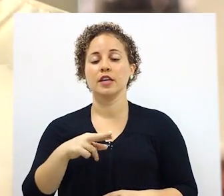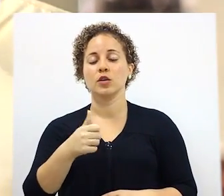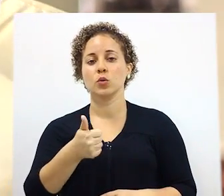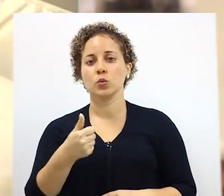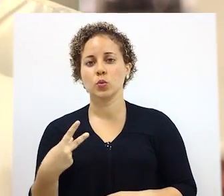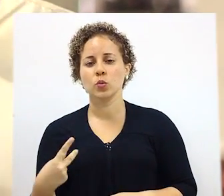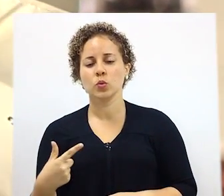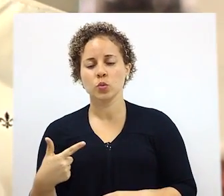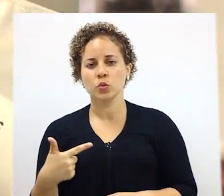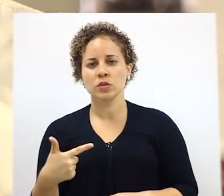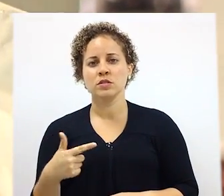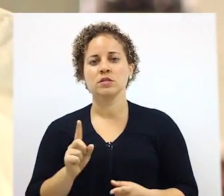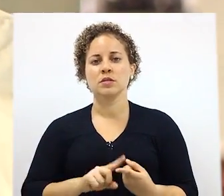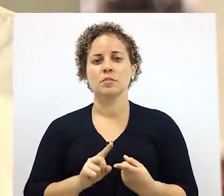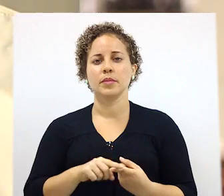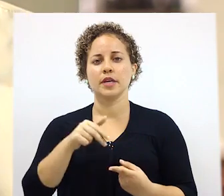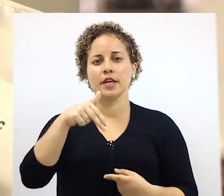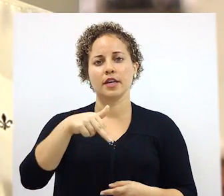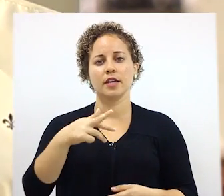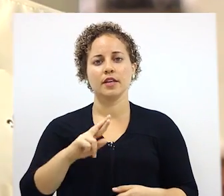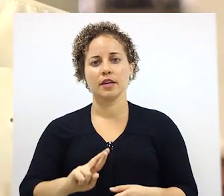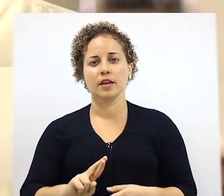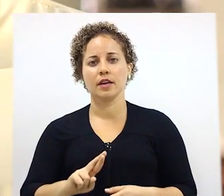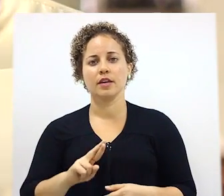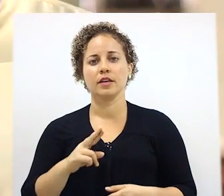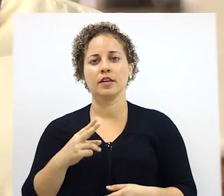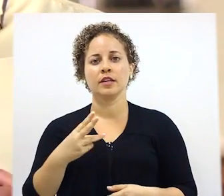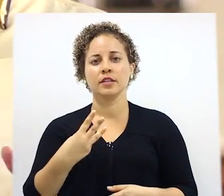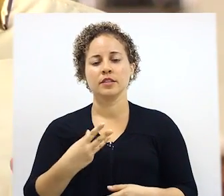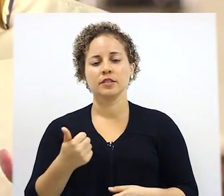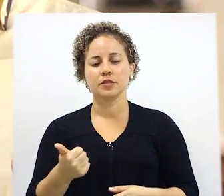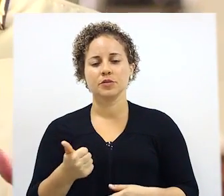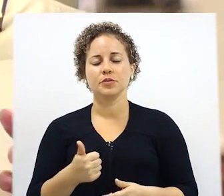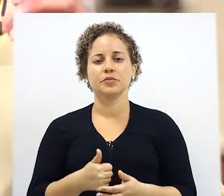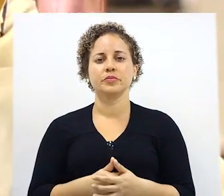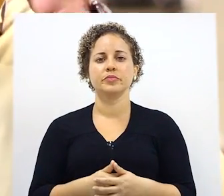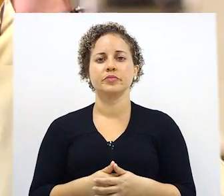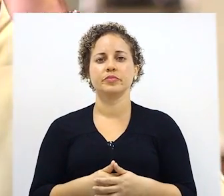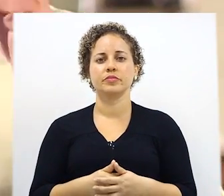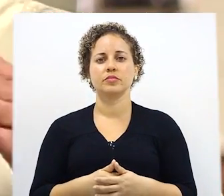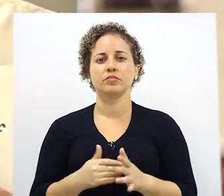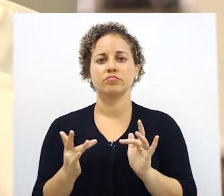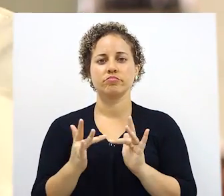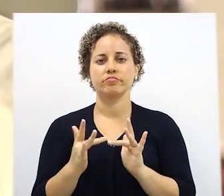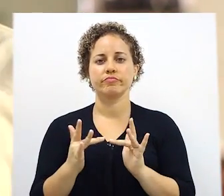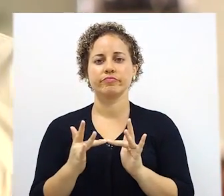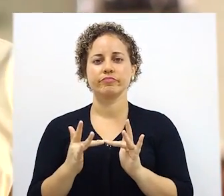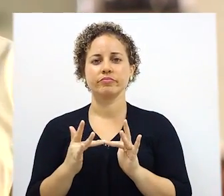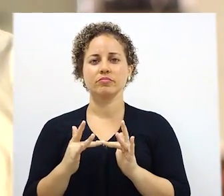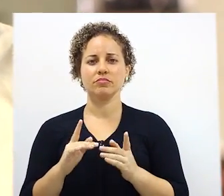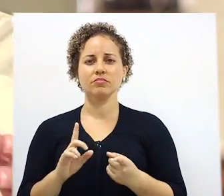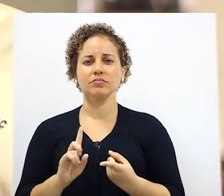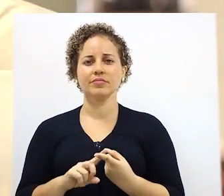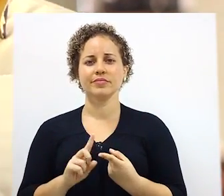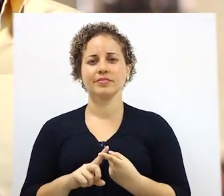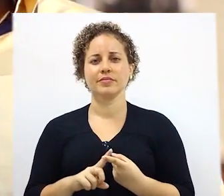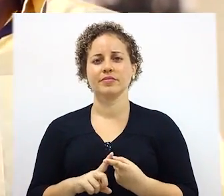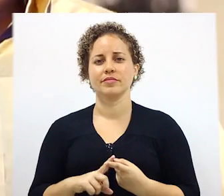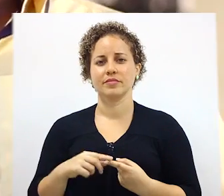NR31. Uma outra estrutura que o meio rural, ele tem que também estar associado e atrelado também